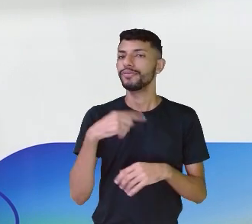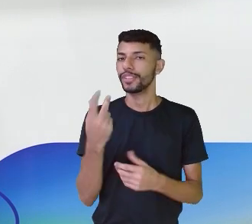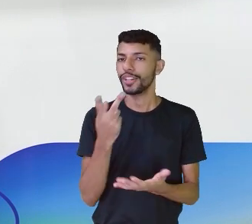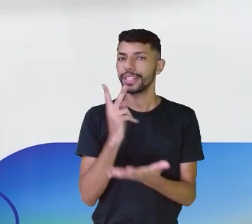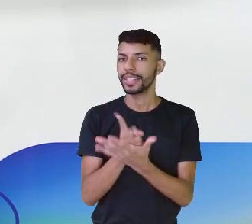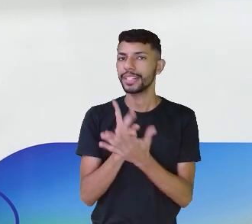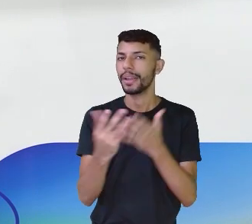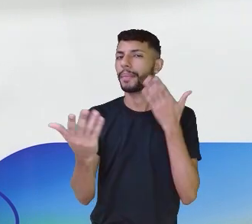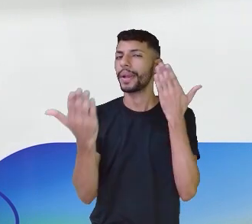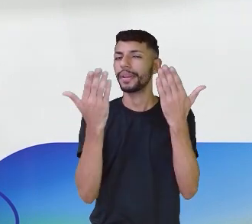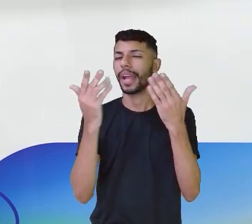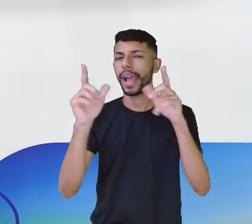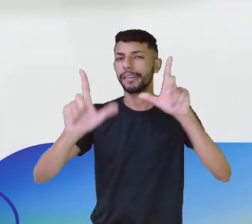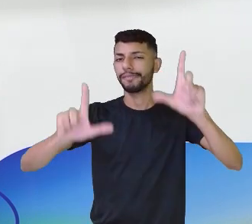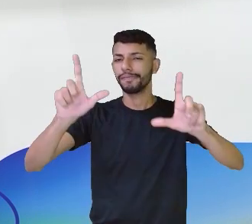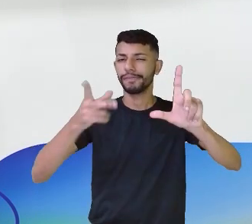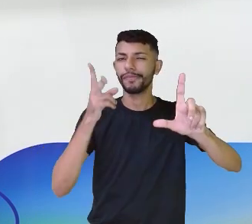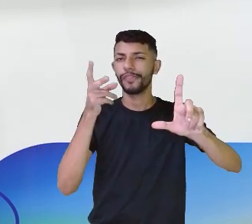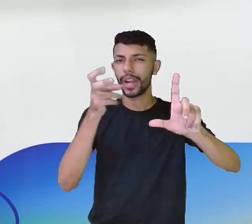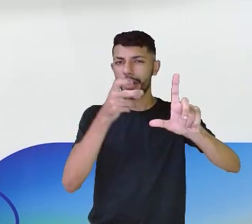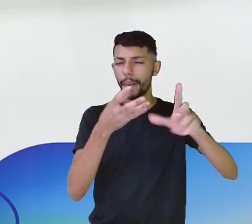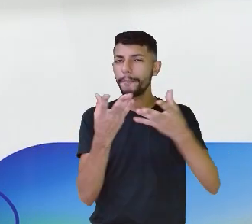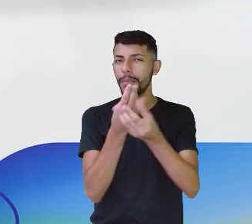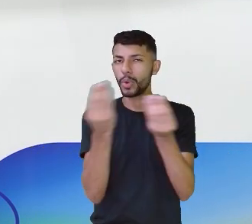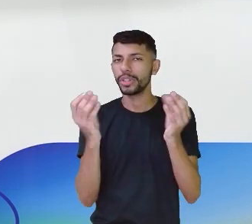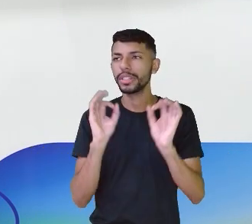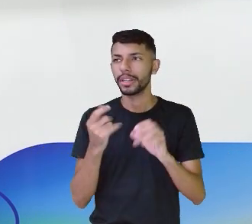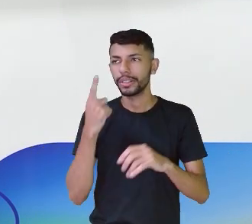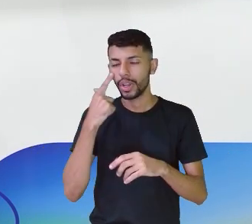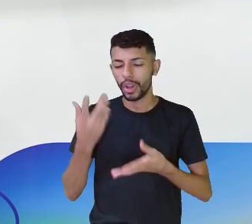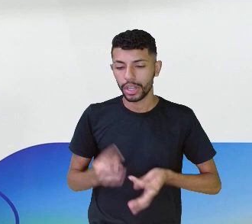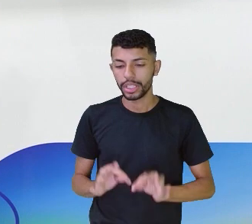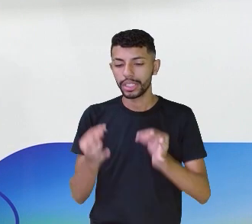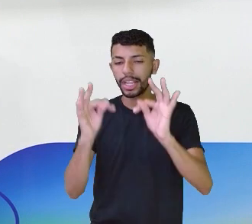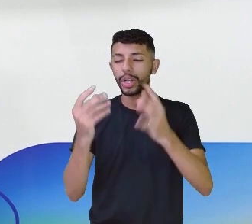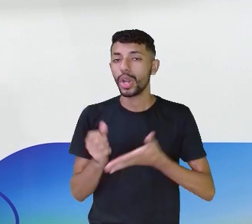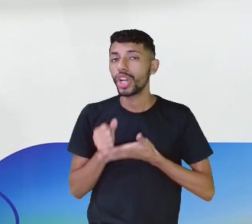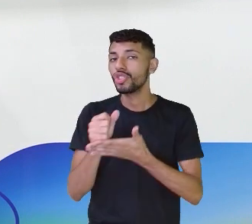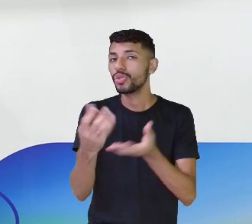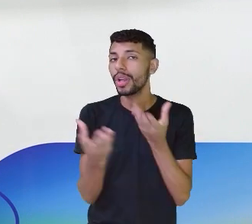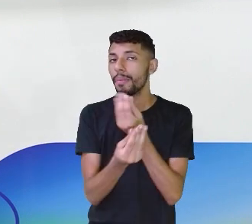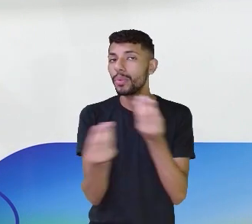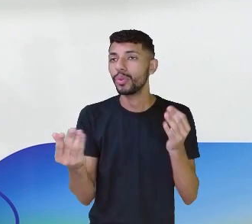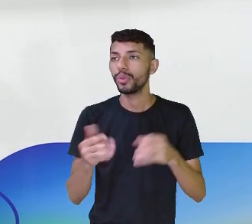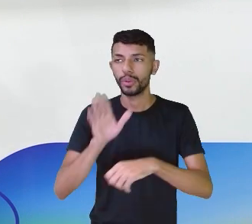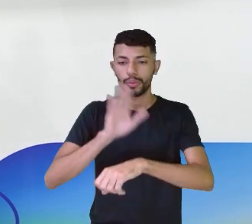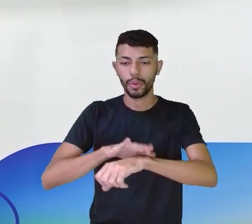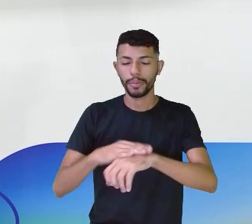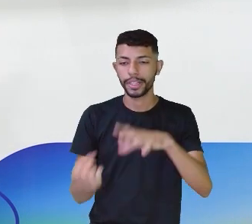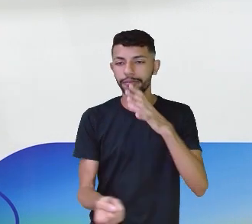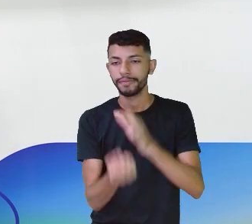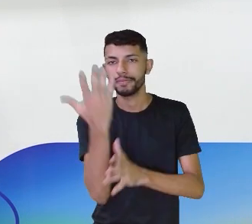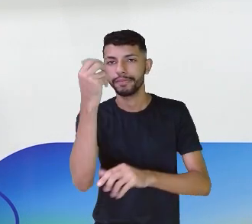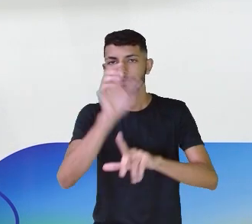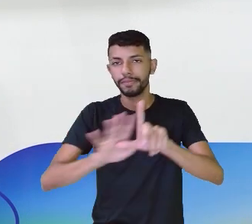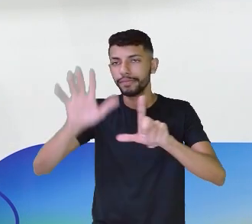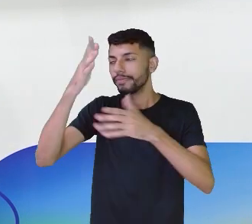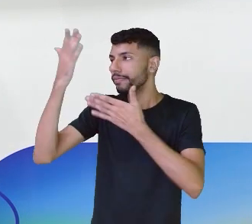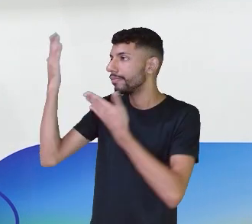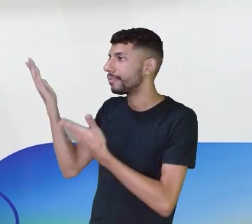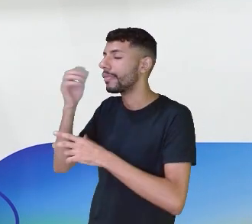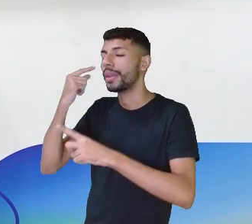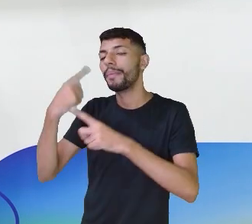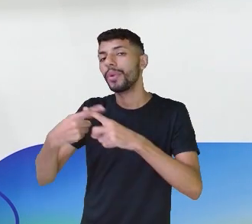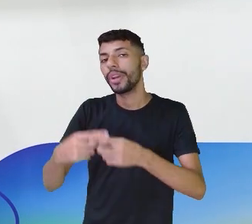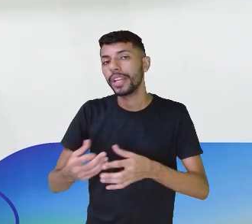TV. A tecnologia, ela ajuda muito a gente quando vai fazer essa construção, porque fica mais